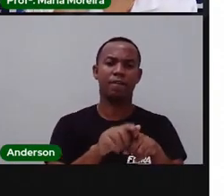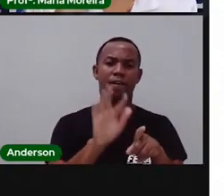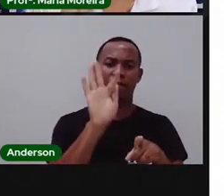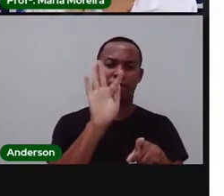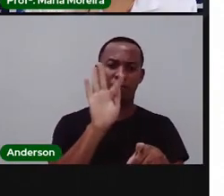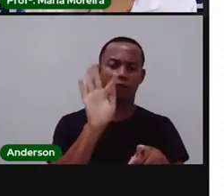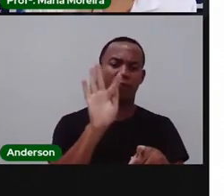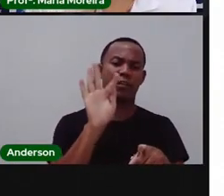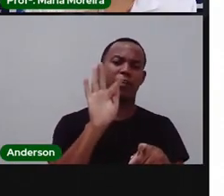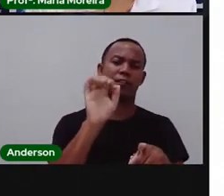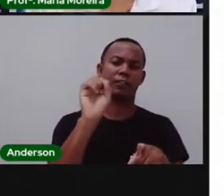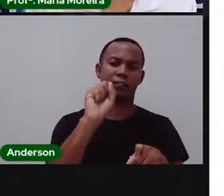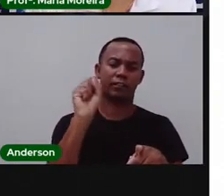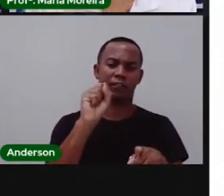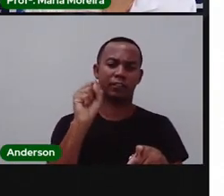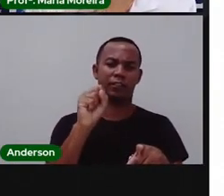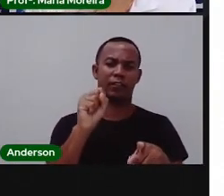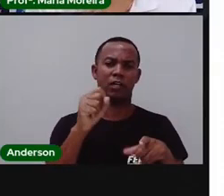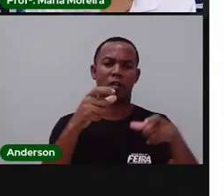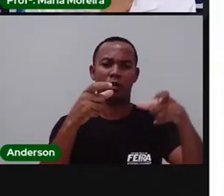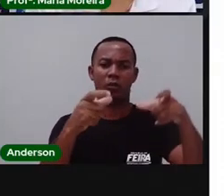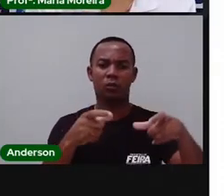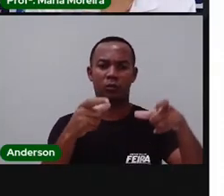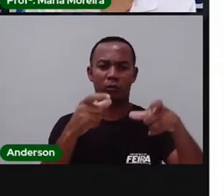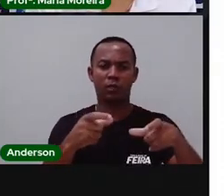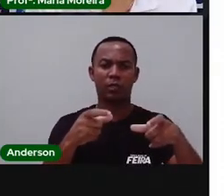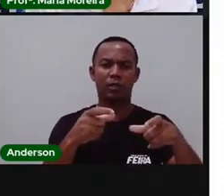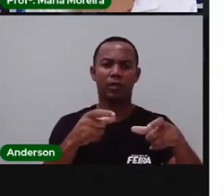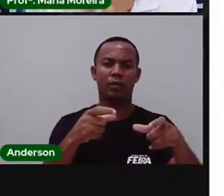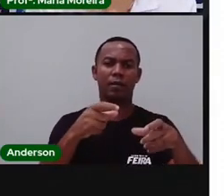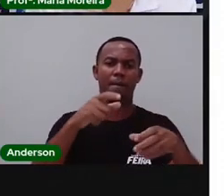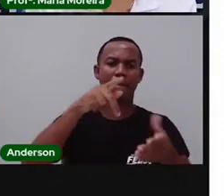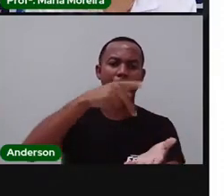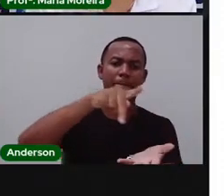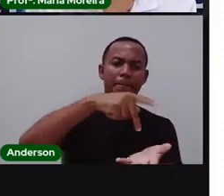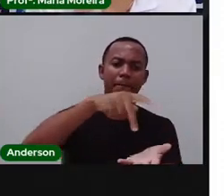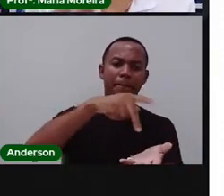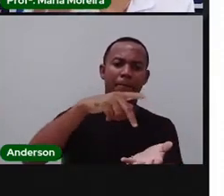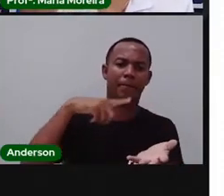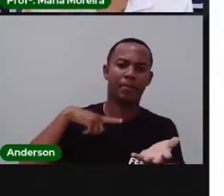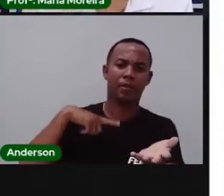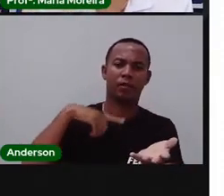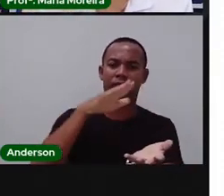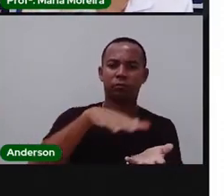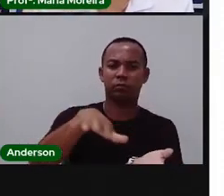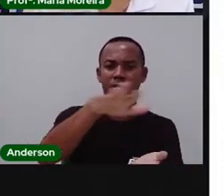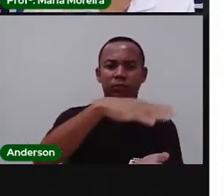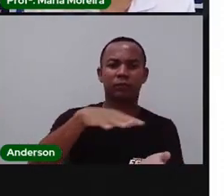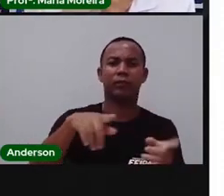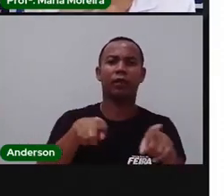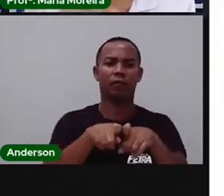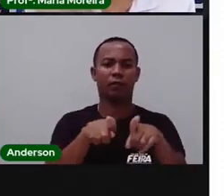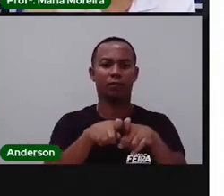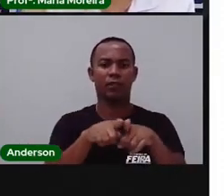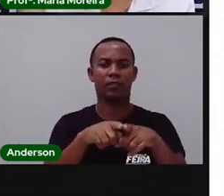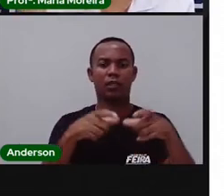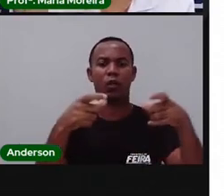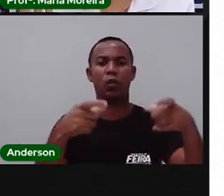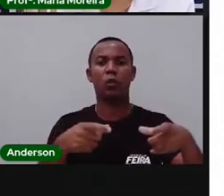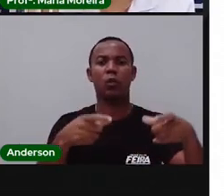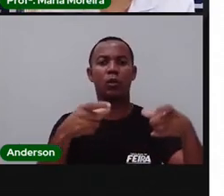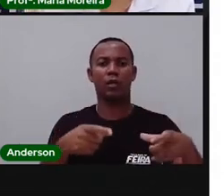um ponto turístico aqui na cidade, que as pessoas vêm para conhecer. Hoje nós temos a Cidade das Compras, né? Os caminhões